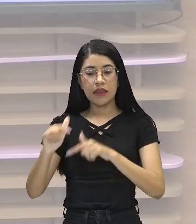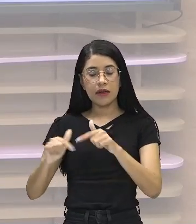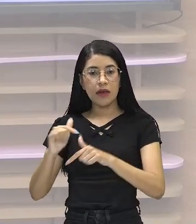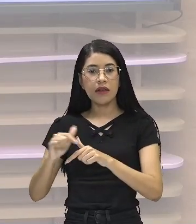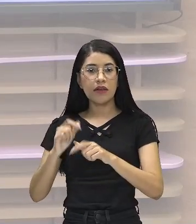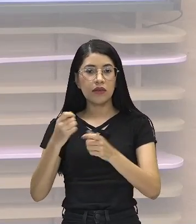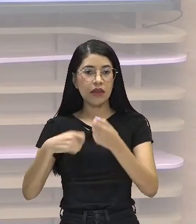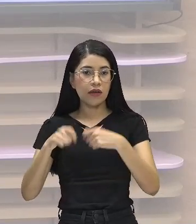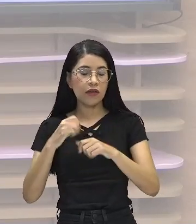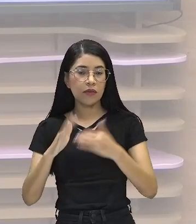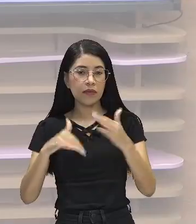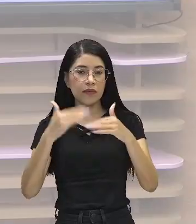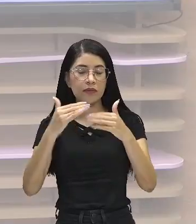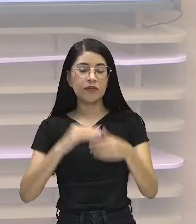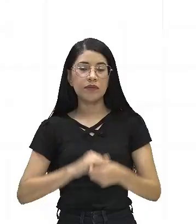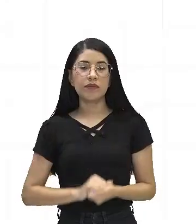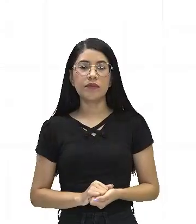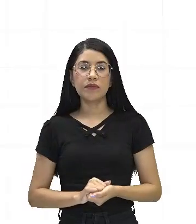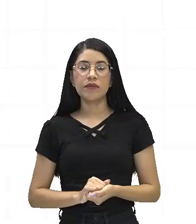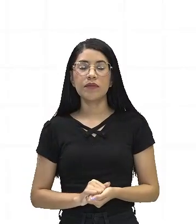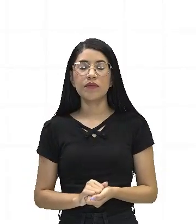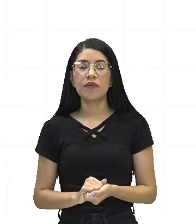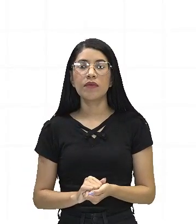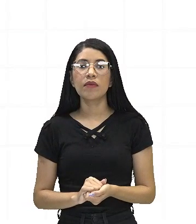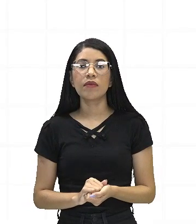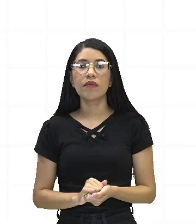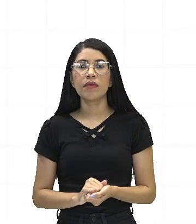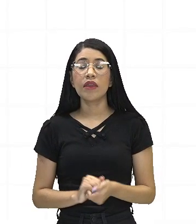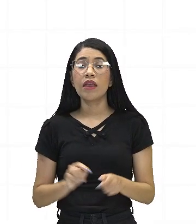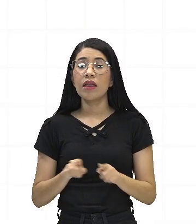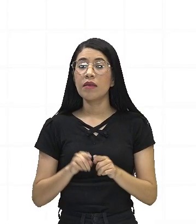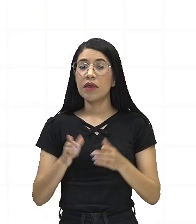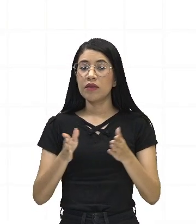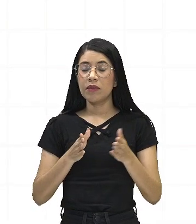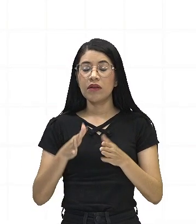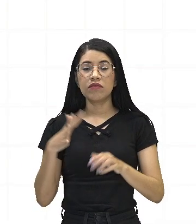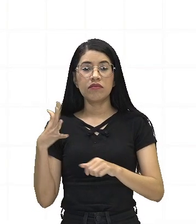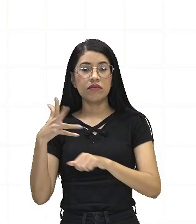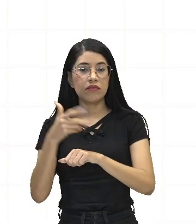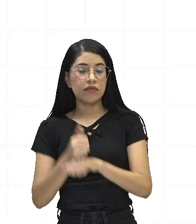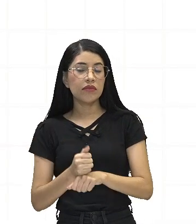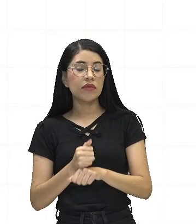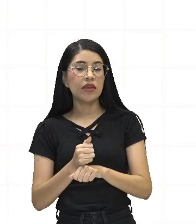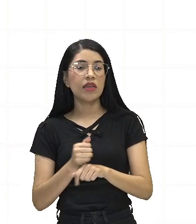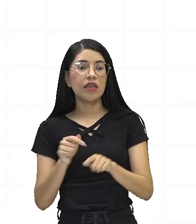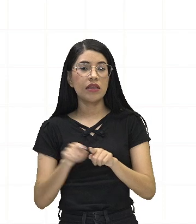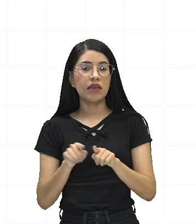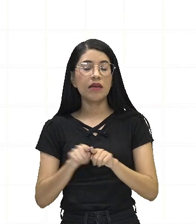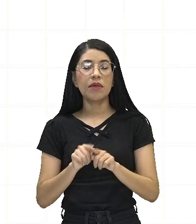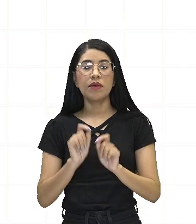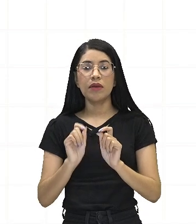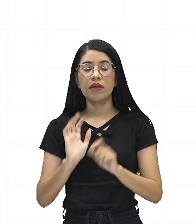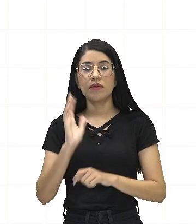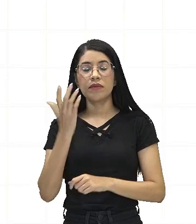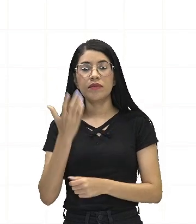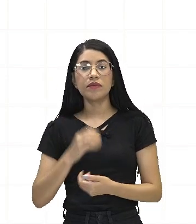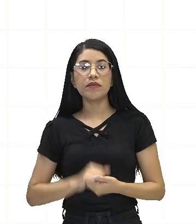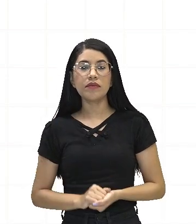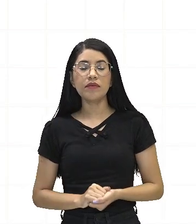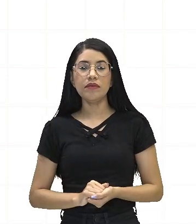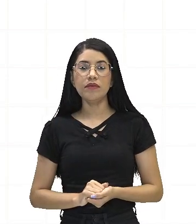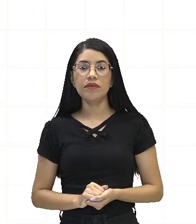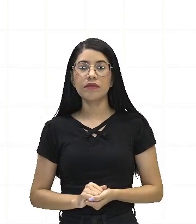certo? Temos também que durante o período colonial, né, ou o algodão colonial, como foi classificado, também